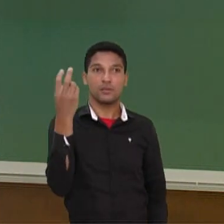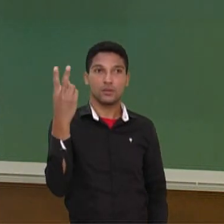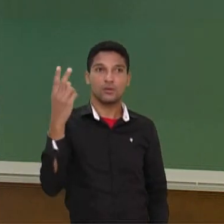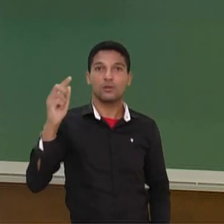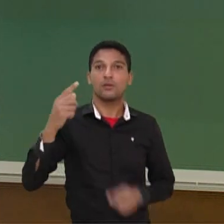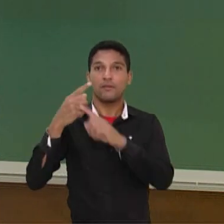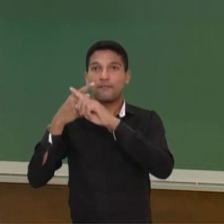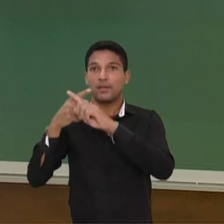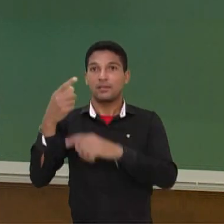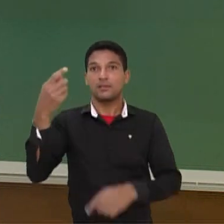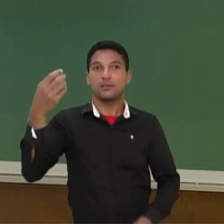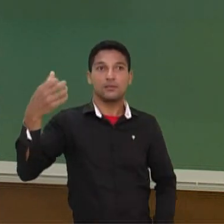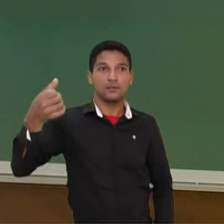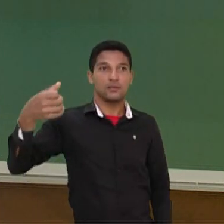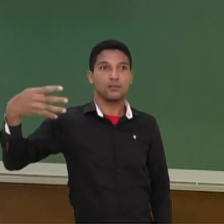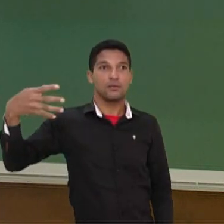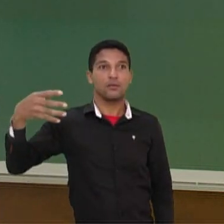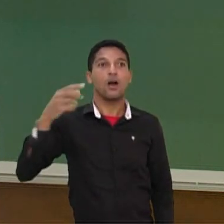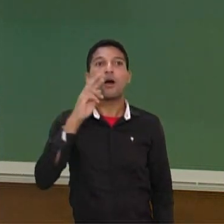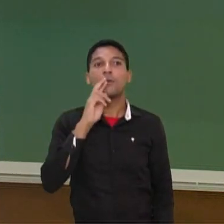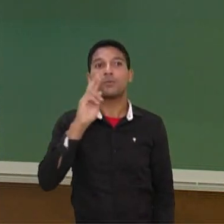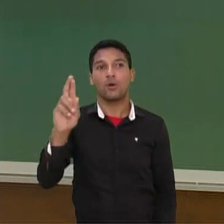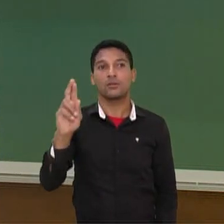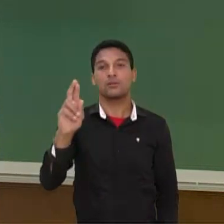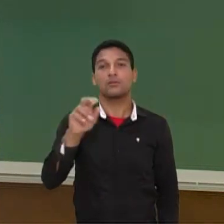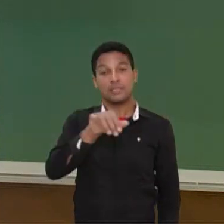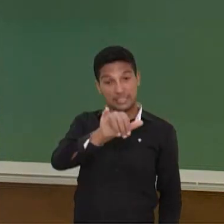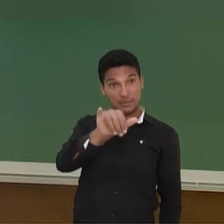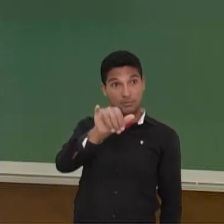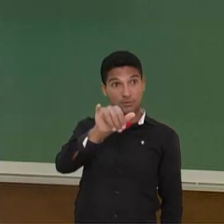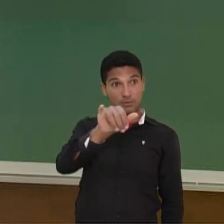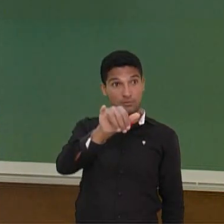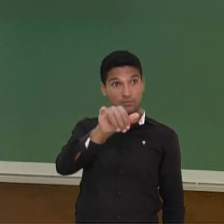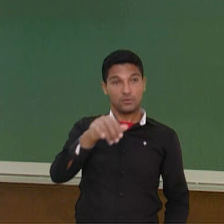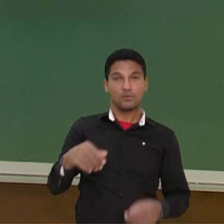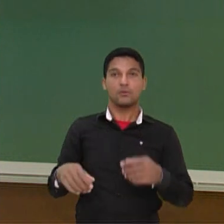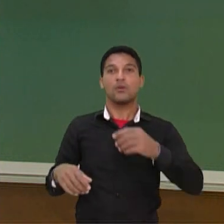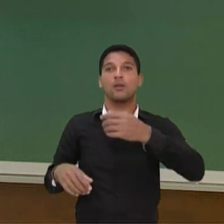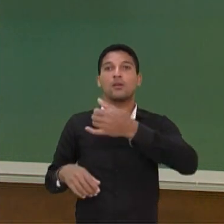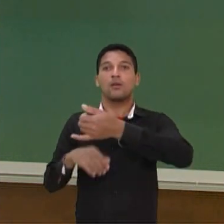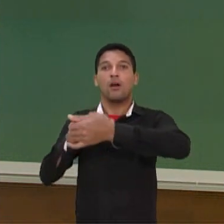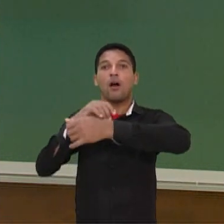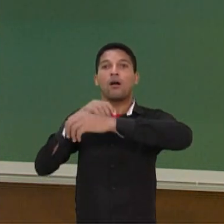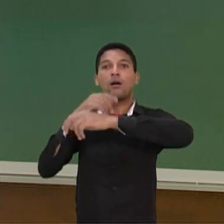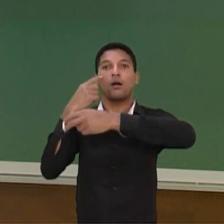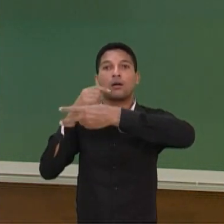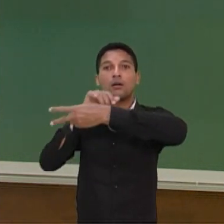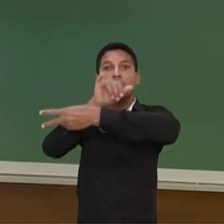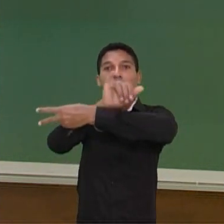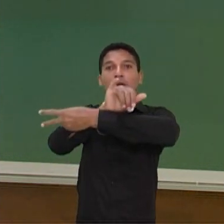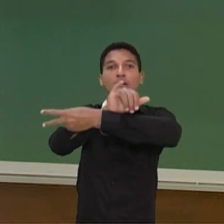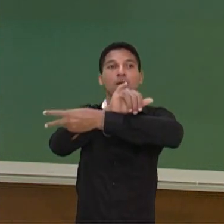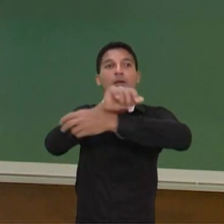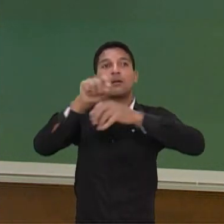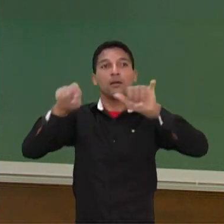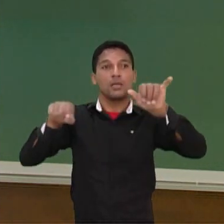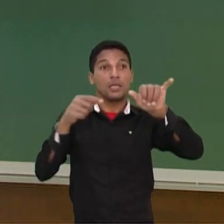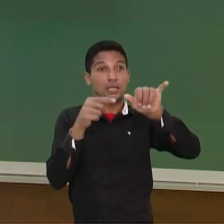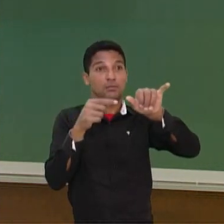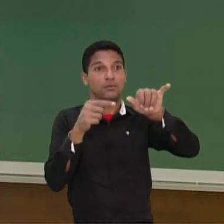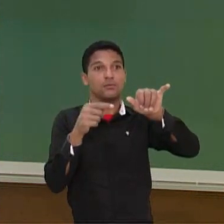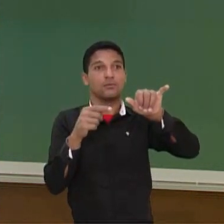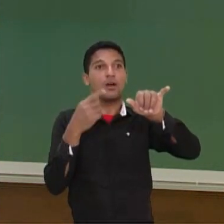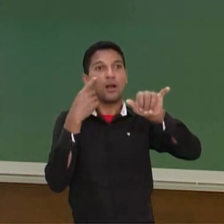12,8, ok? Beleza, e aí, né, o que falta agora é a soma, 2,2 mais